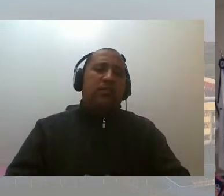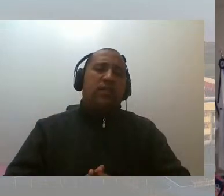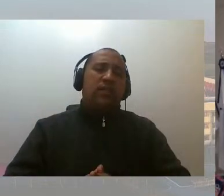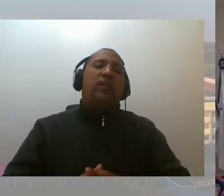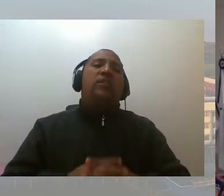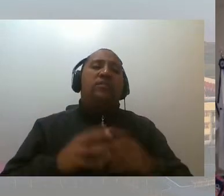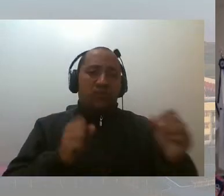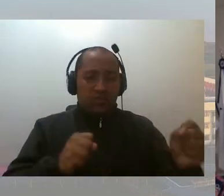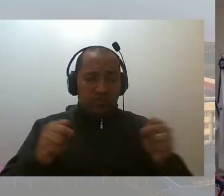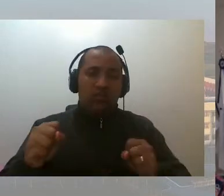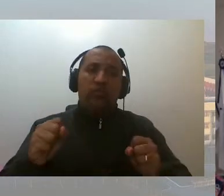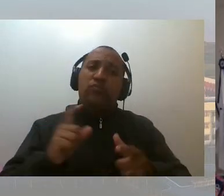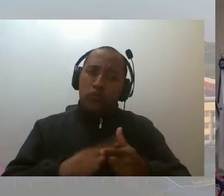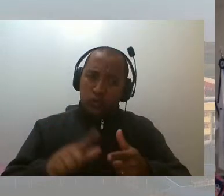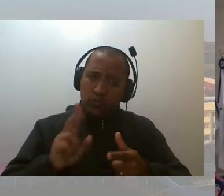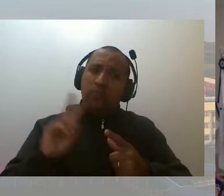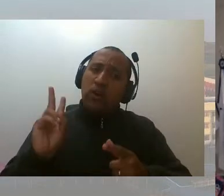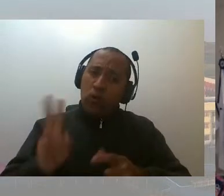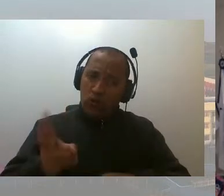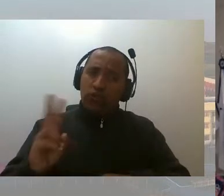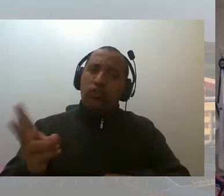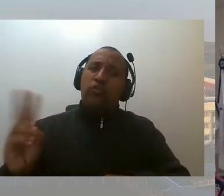Pois esses problemas, eles vão continuar.